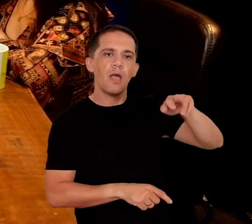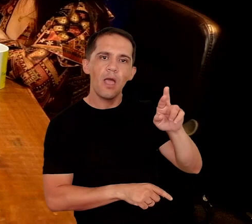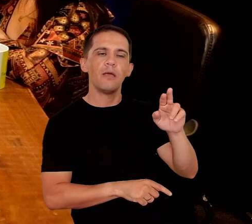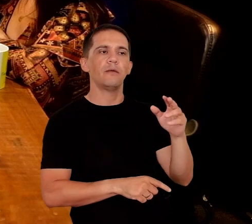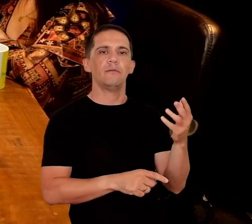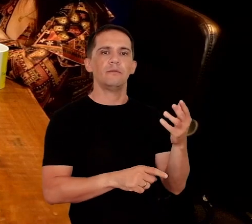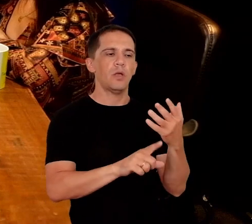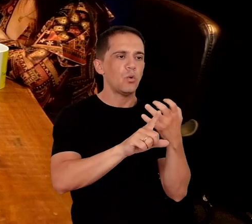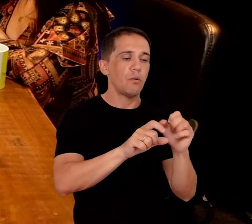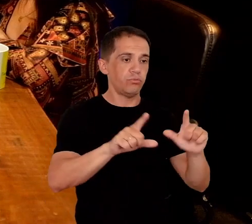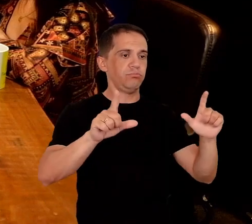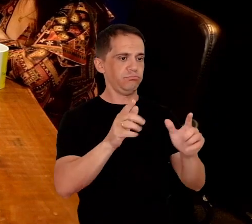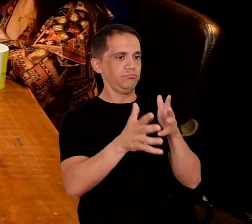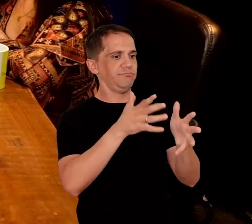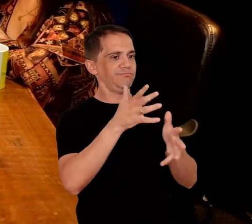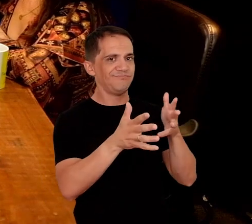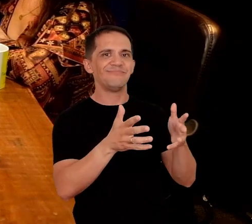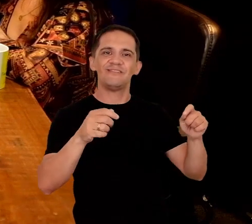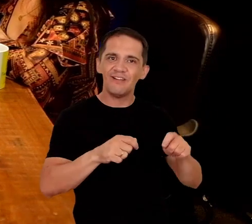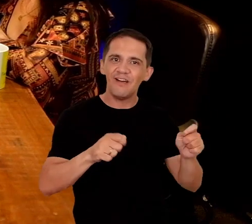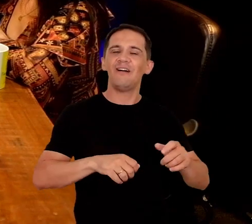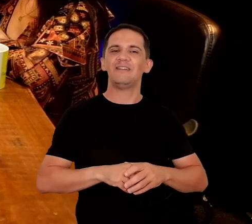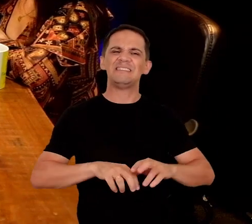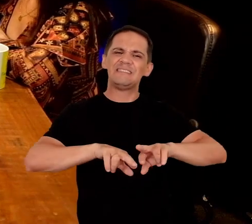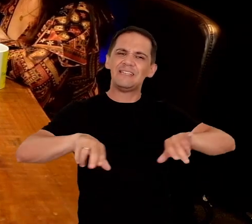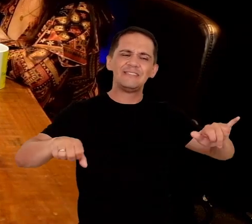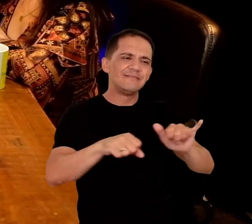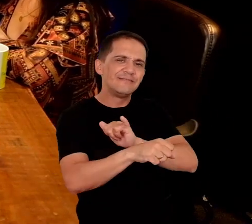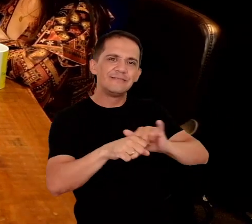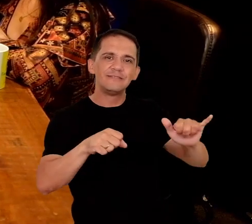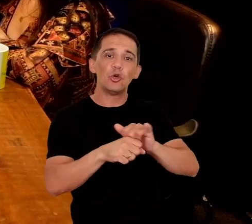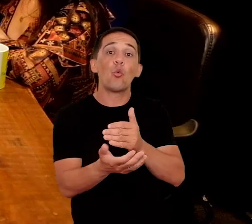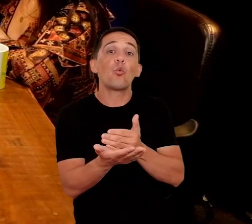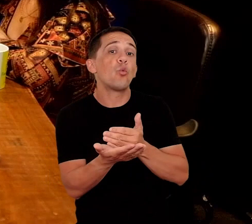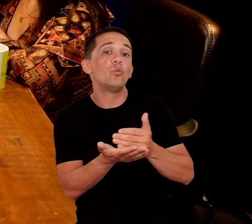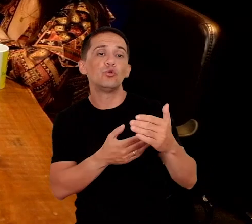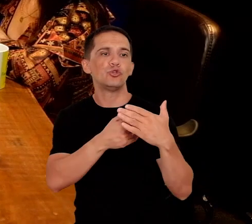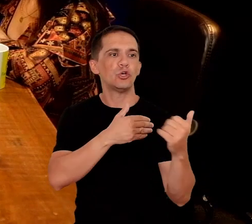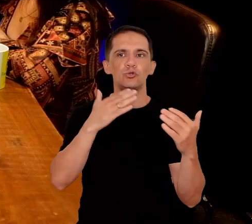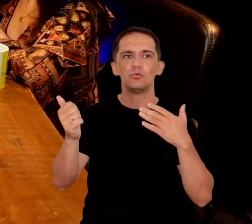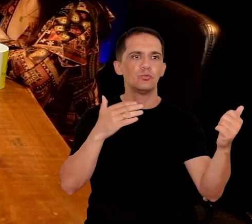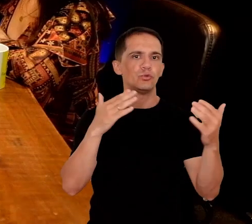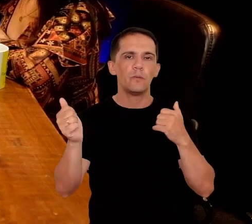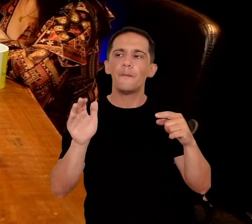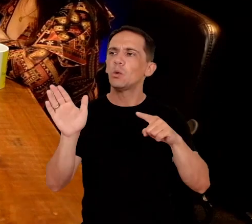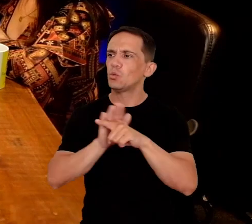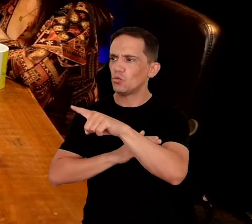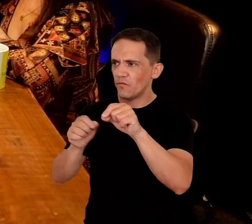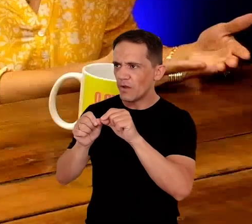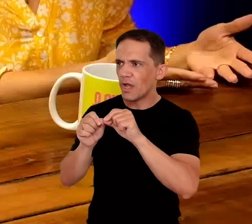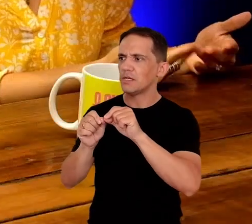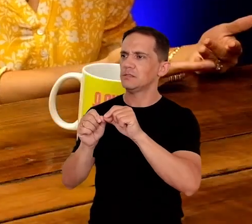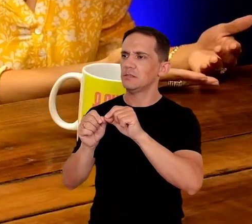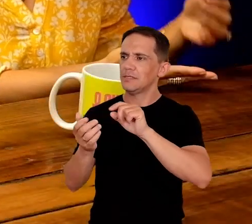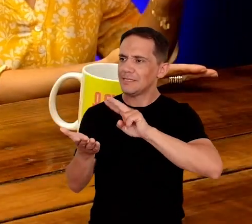Né? Esse QR Code, para que é? Agora tem. E aí, eles viram essa necessidade e começaram a pedir para os intérpretes.